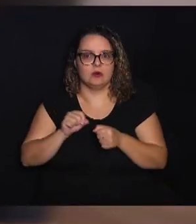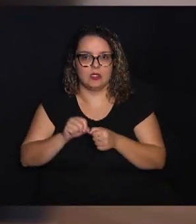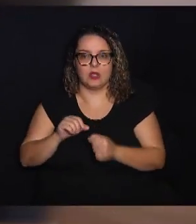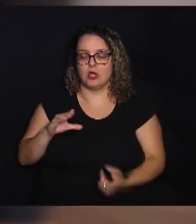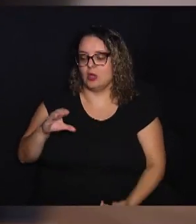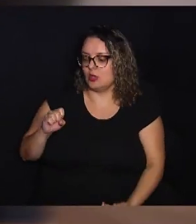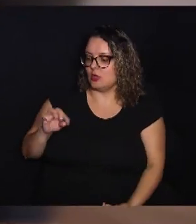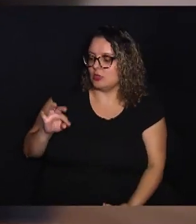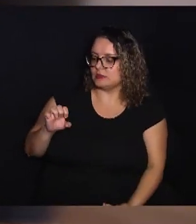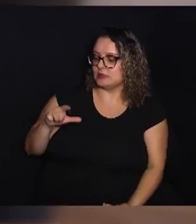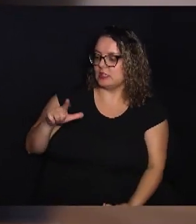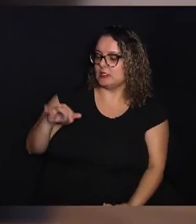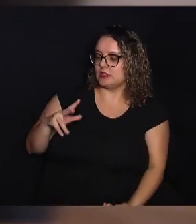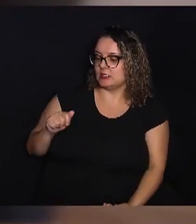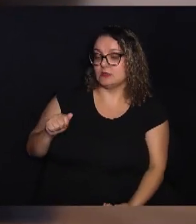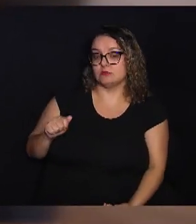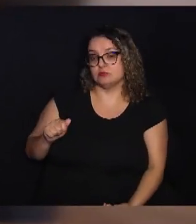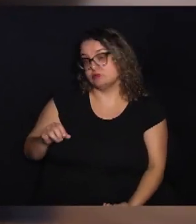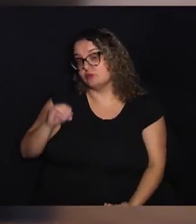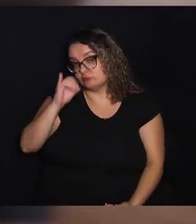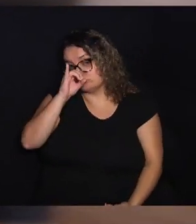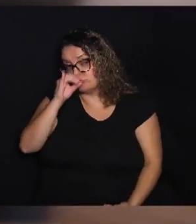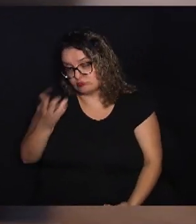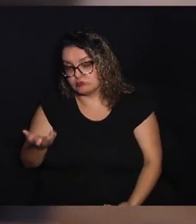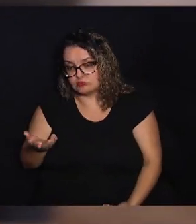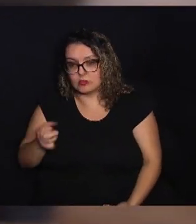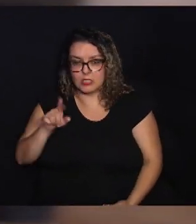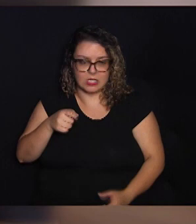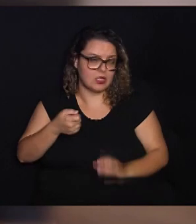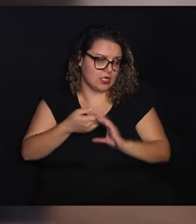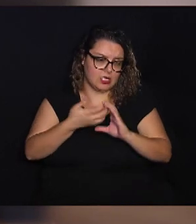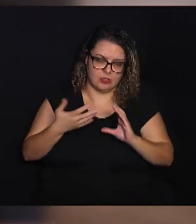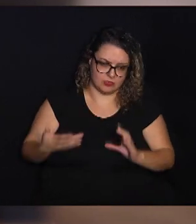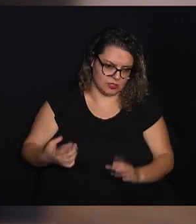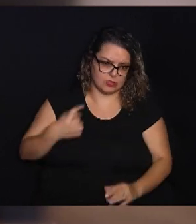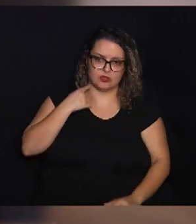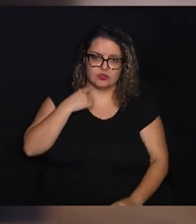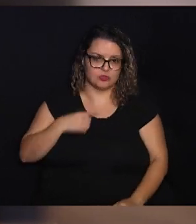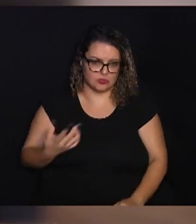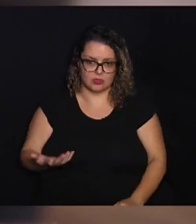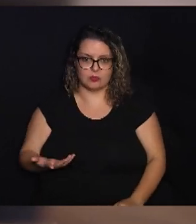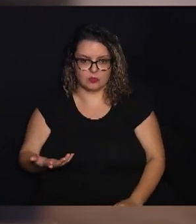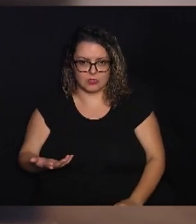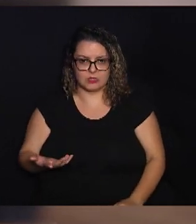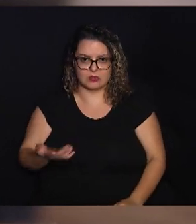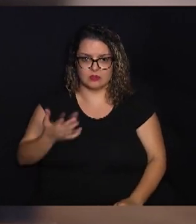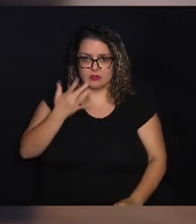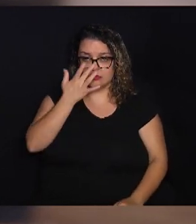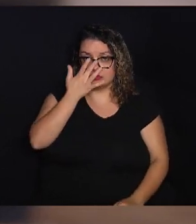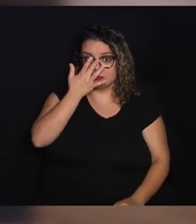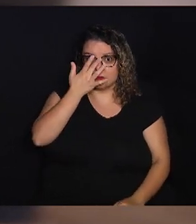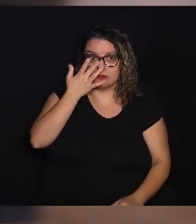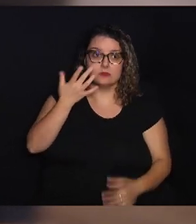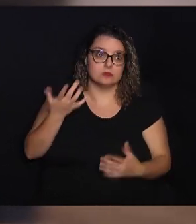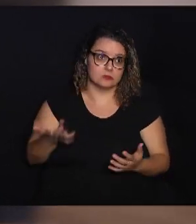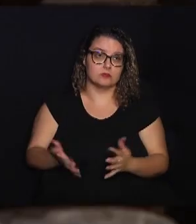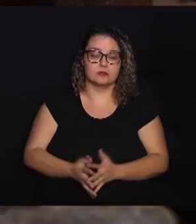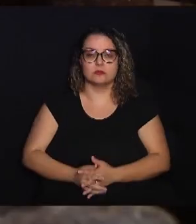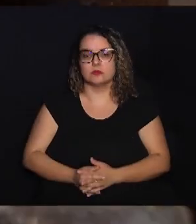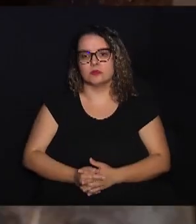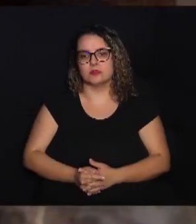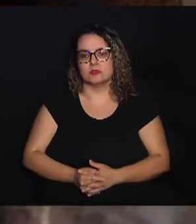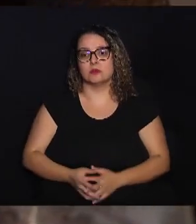costelinha de porco, que é uma coisa muito característica do mineiro. E aí, os